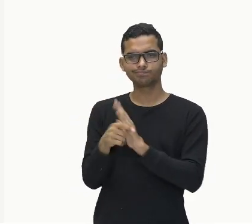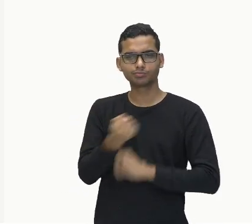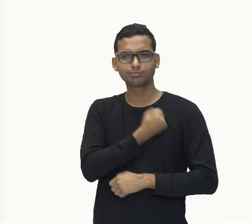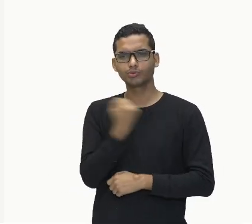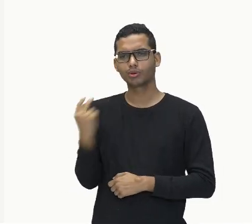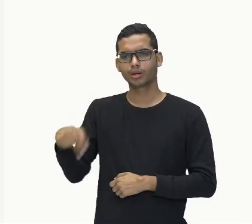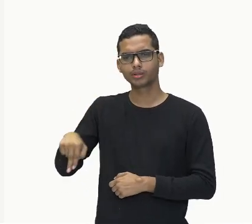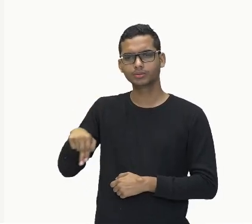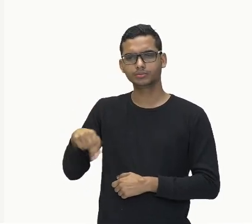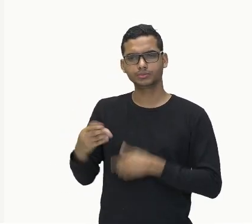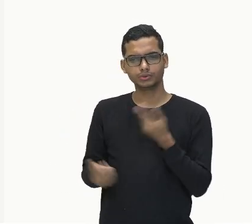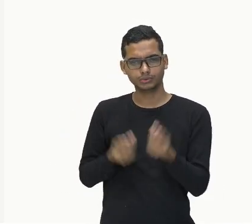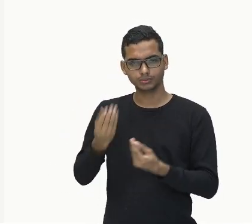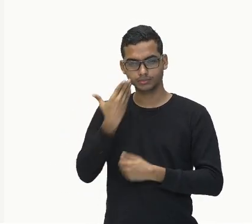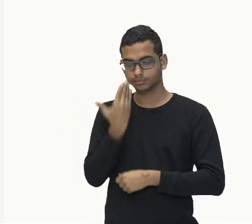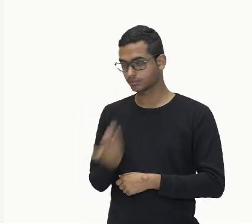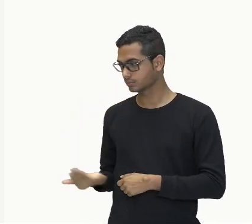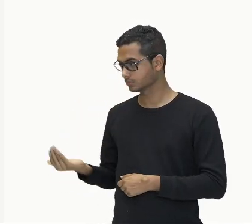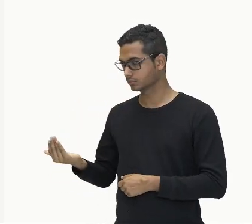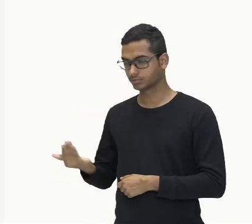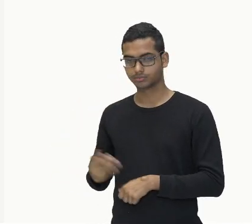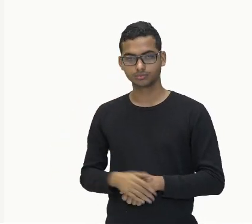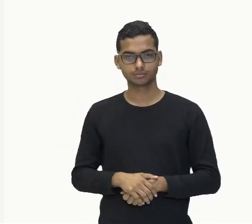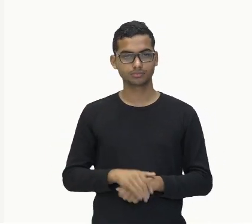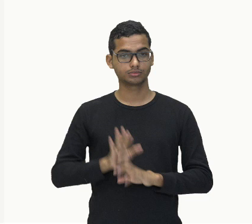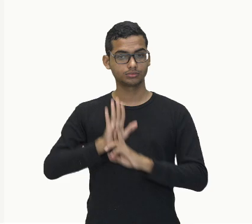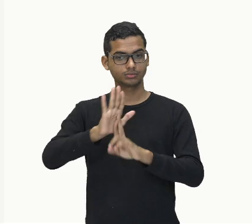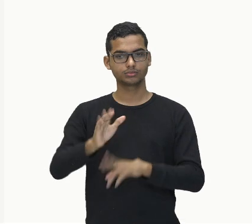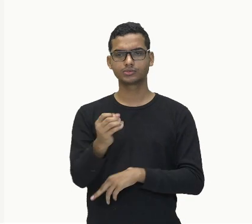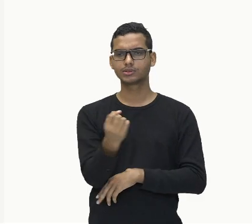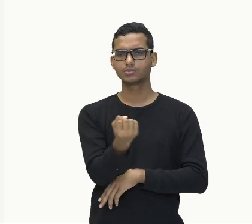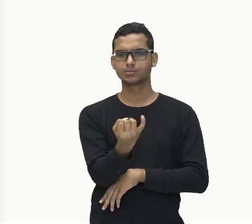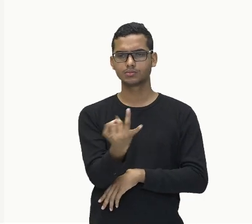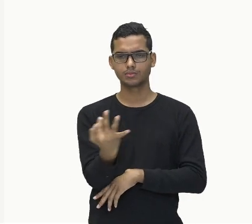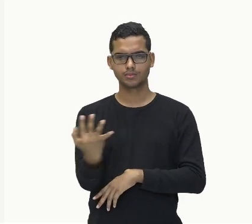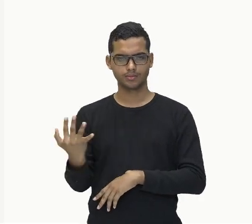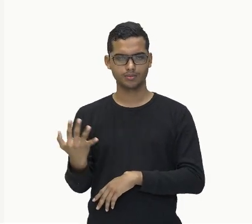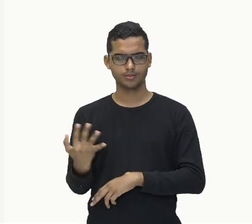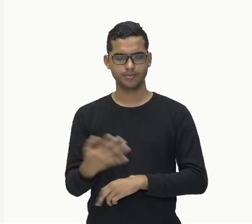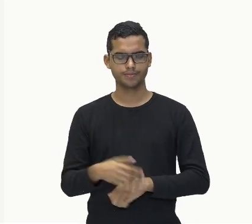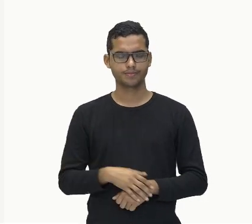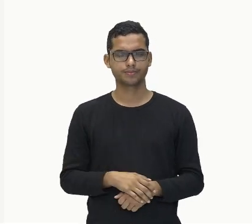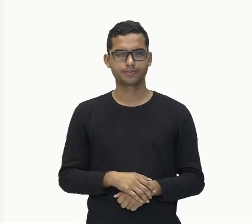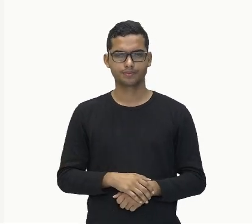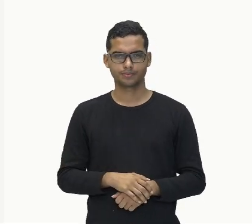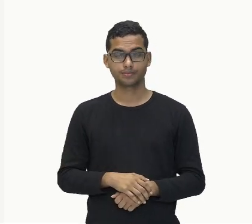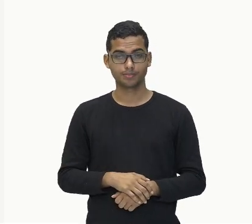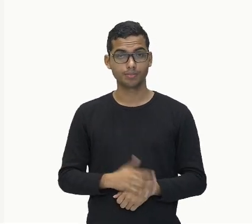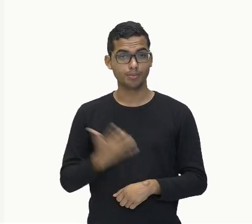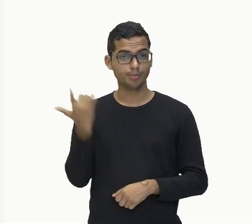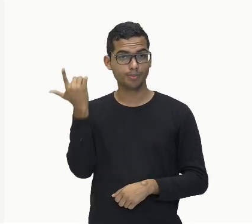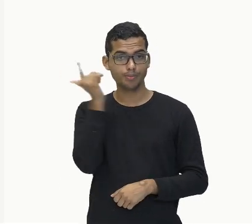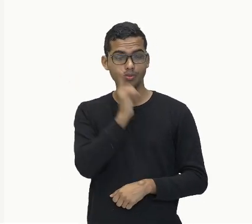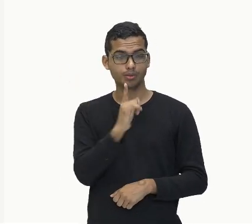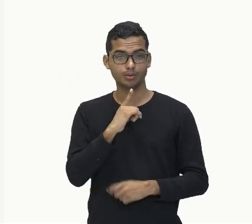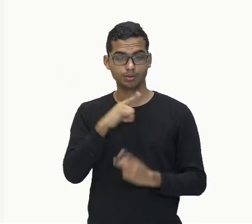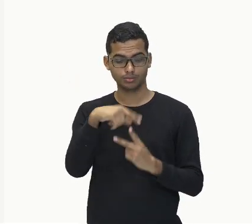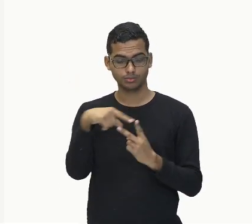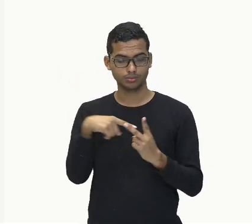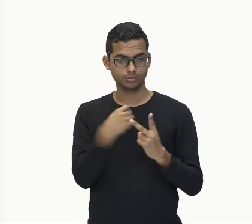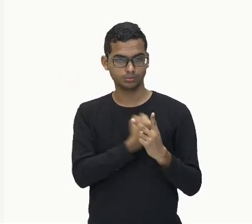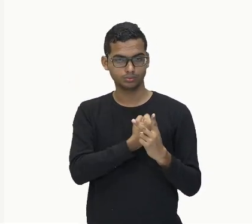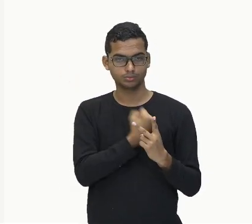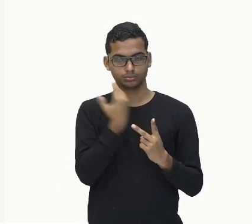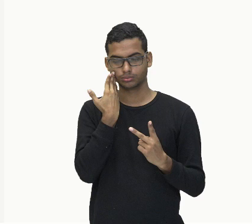Então, esse n aqui representa uma quantidade de onde a gente vai tirar dois elementos.